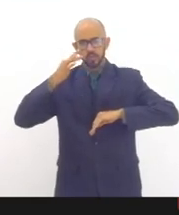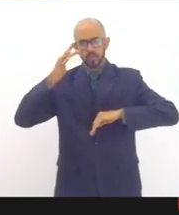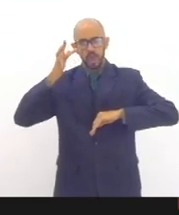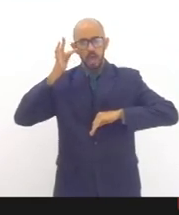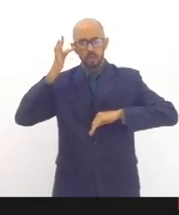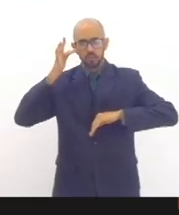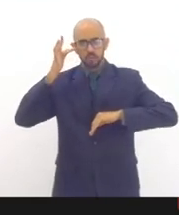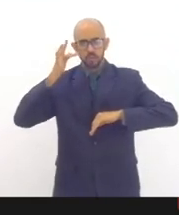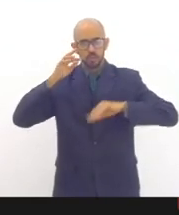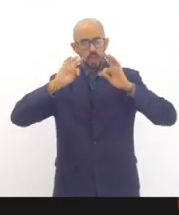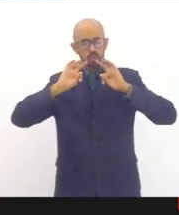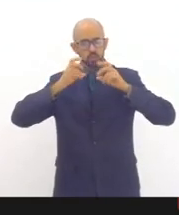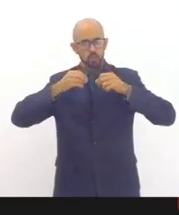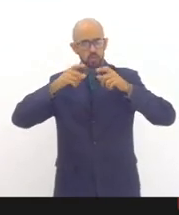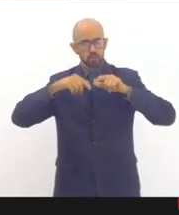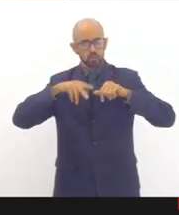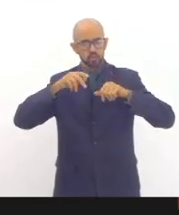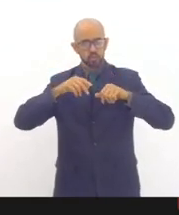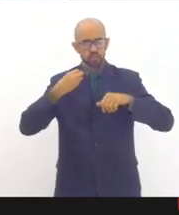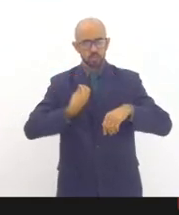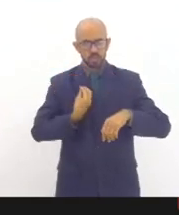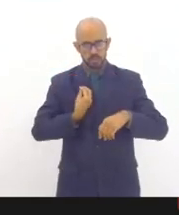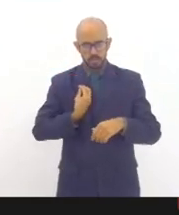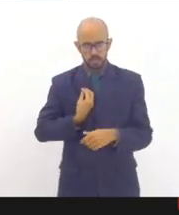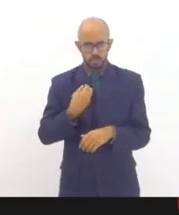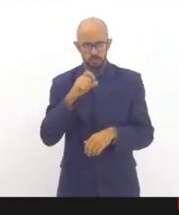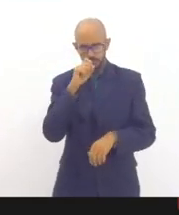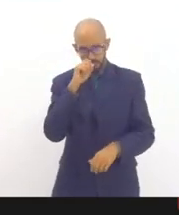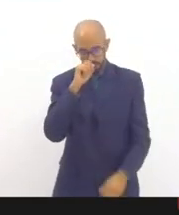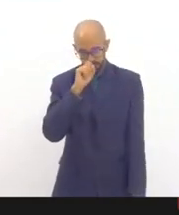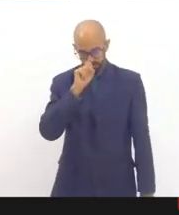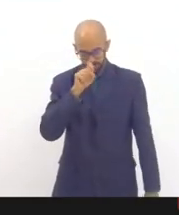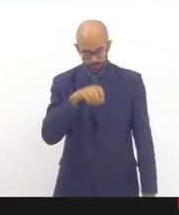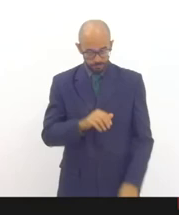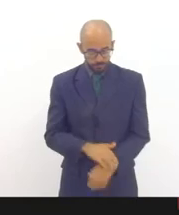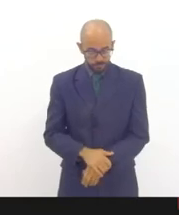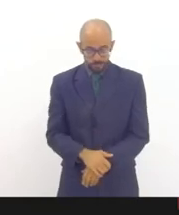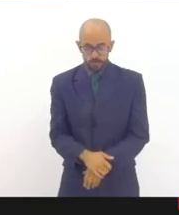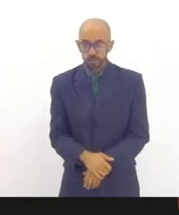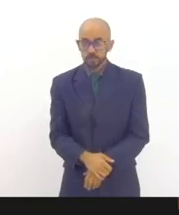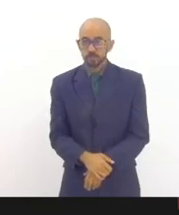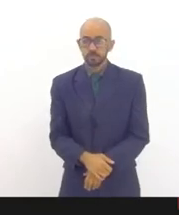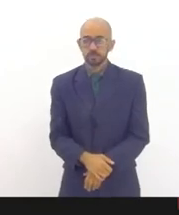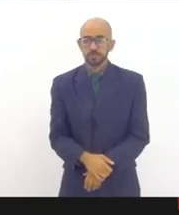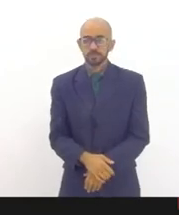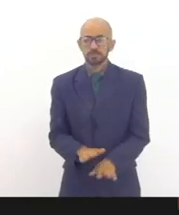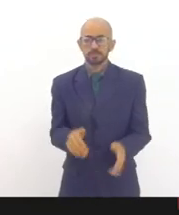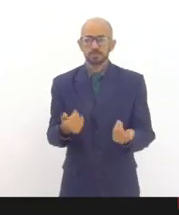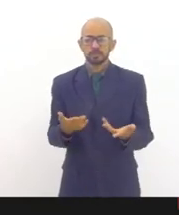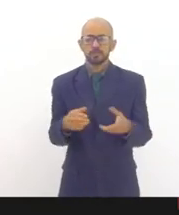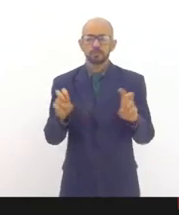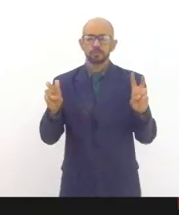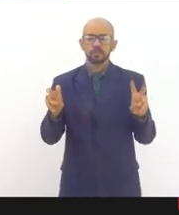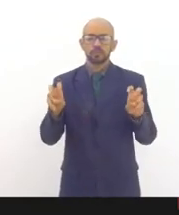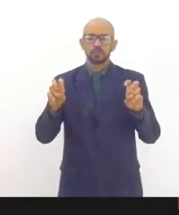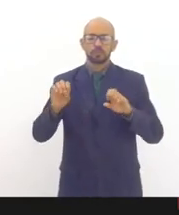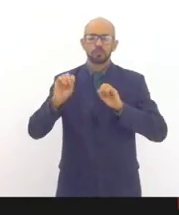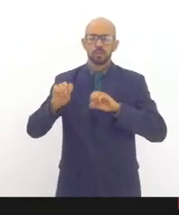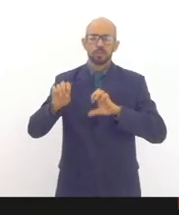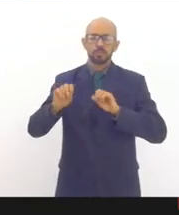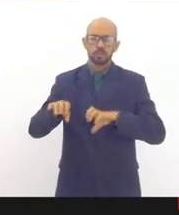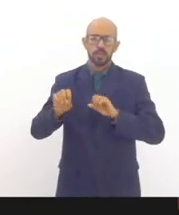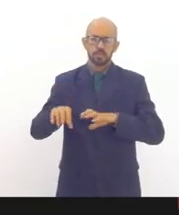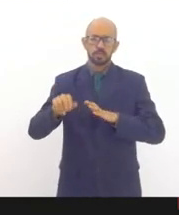nome da professora Terezinha, a presidente da UP Sindicato, né? Então, em relação à educação